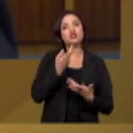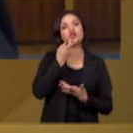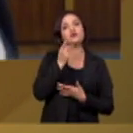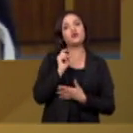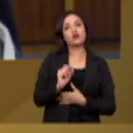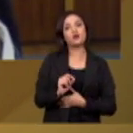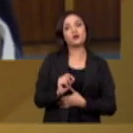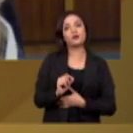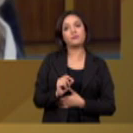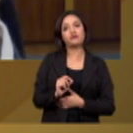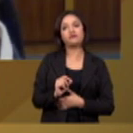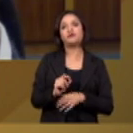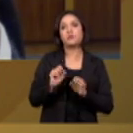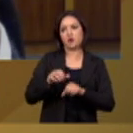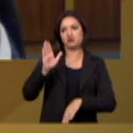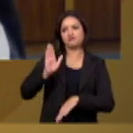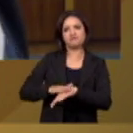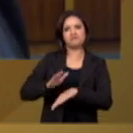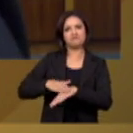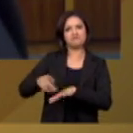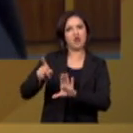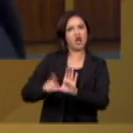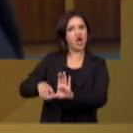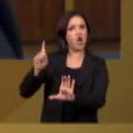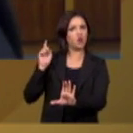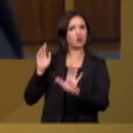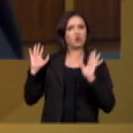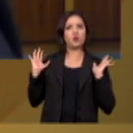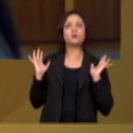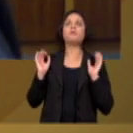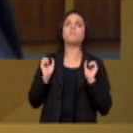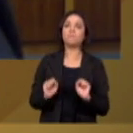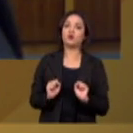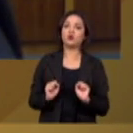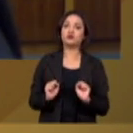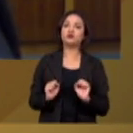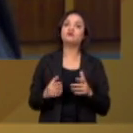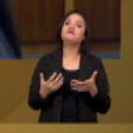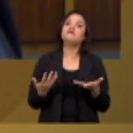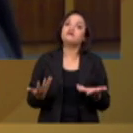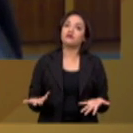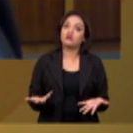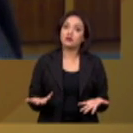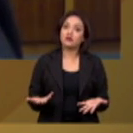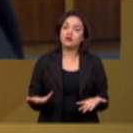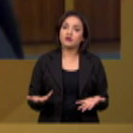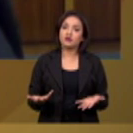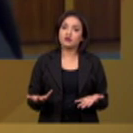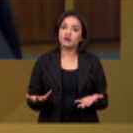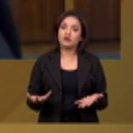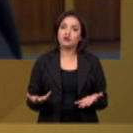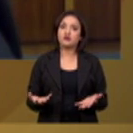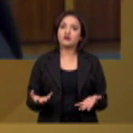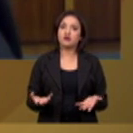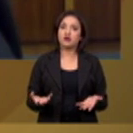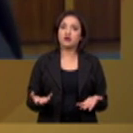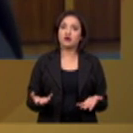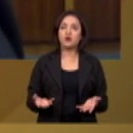a ideia autonomia o som não fofo irrazoável